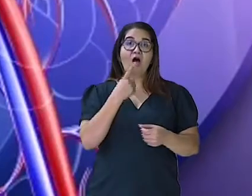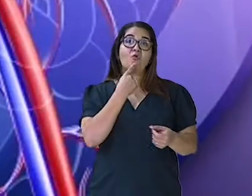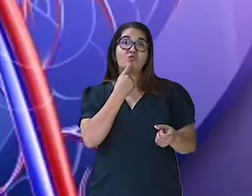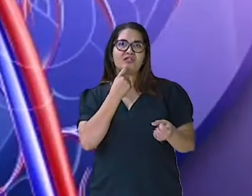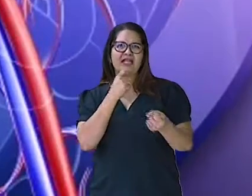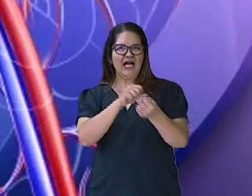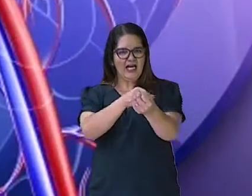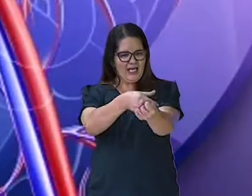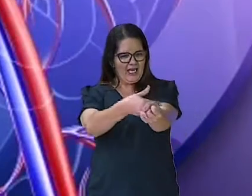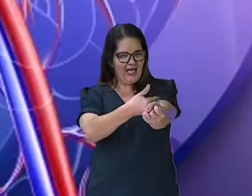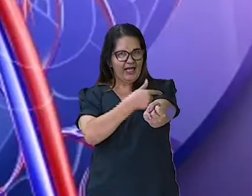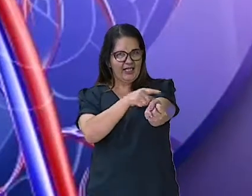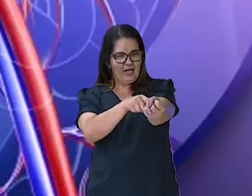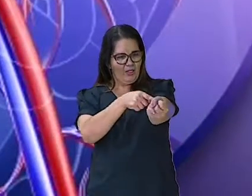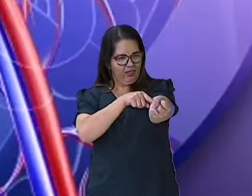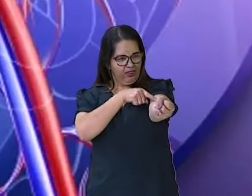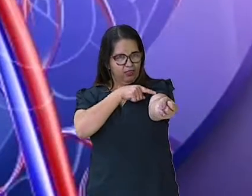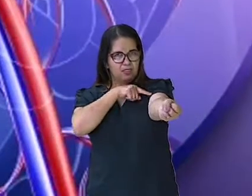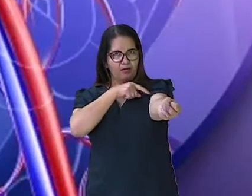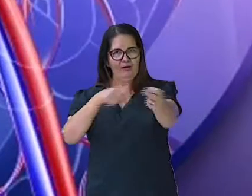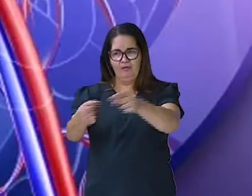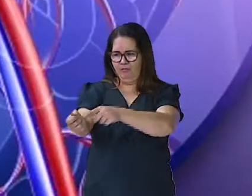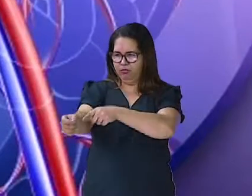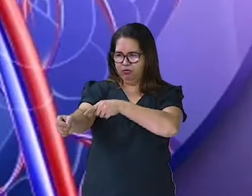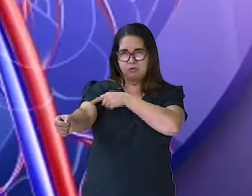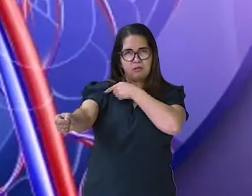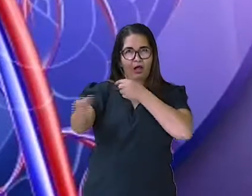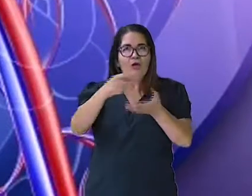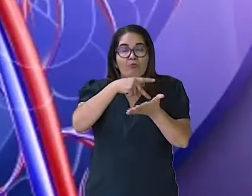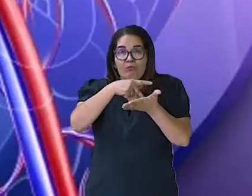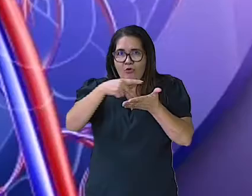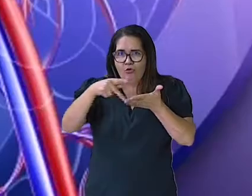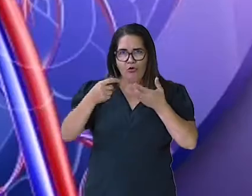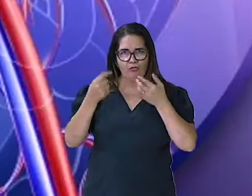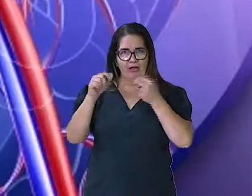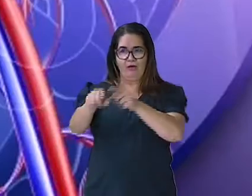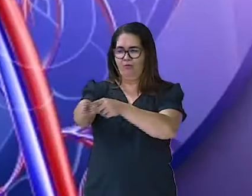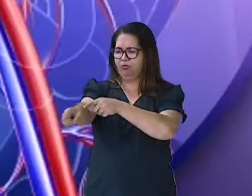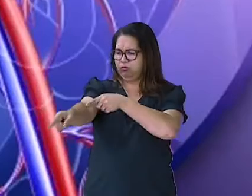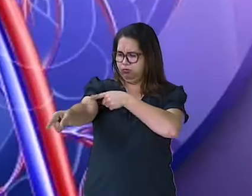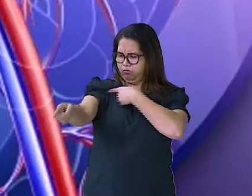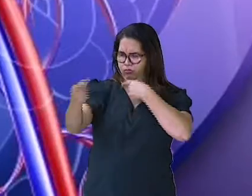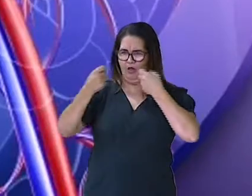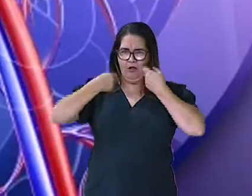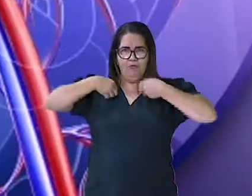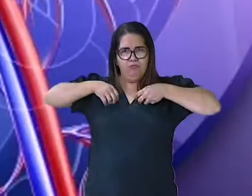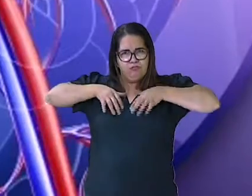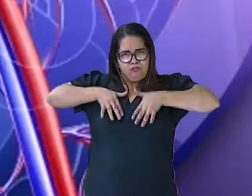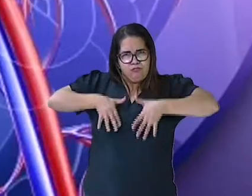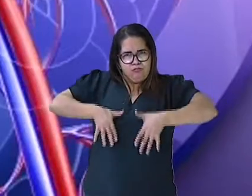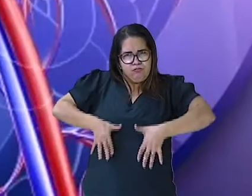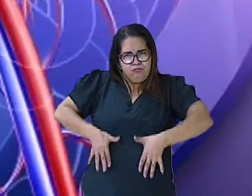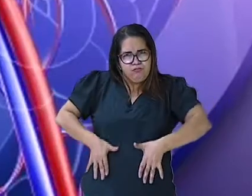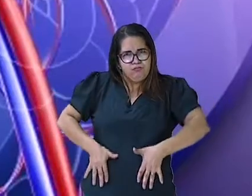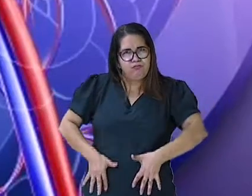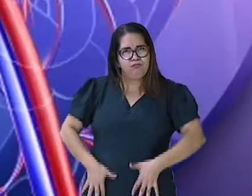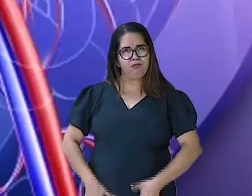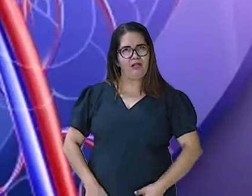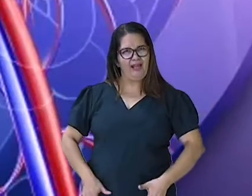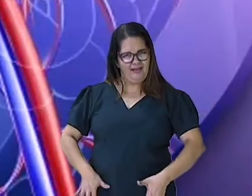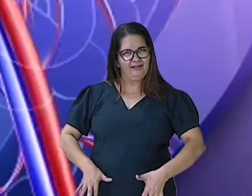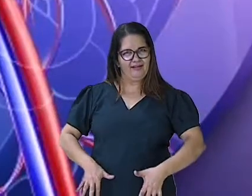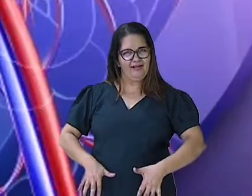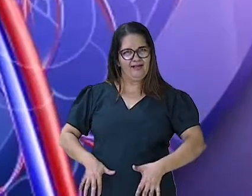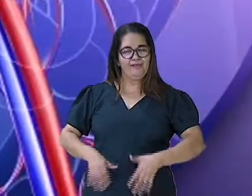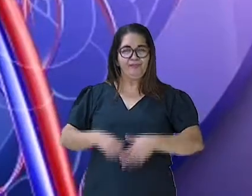das artérias. O sangue purificado, depois de já ter sido filtrado, sai dos rins por meio das